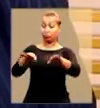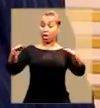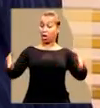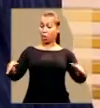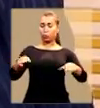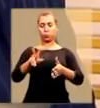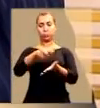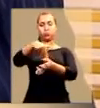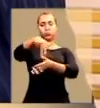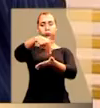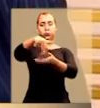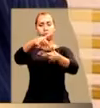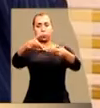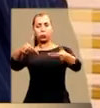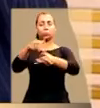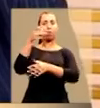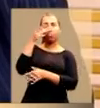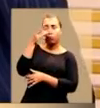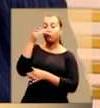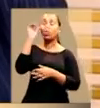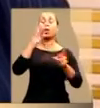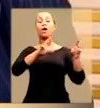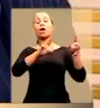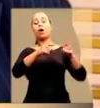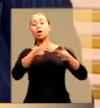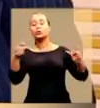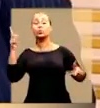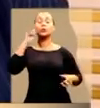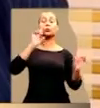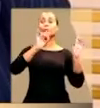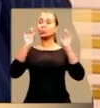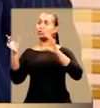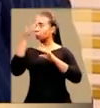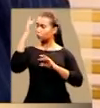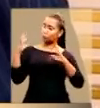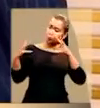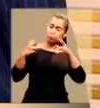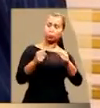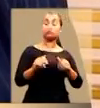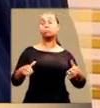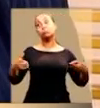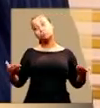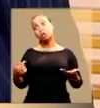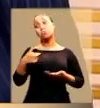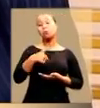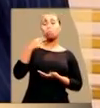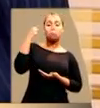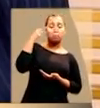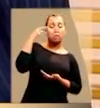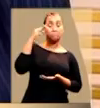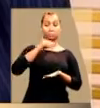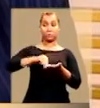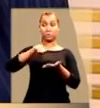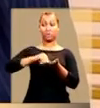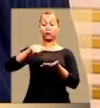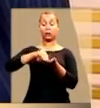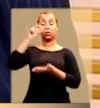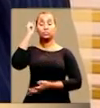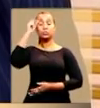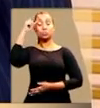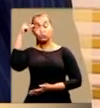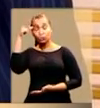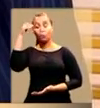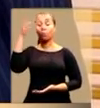naquele palco, naquele espaço, naquela tela, você vê as coisas do cotidiano, no dia a dia das pessoas, né? Então, acho que uma Secretaria de